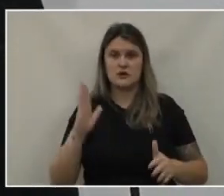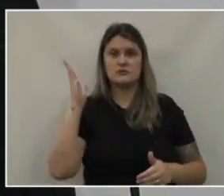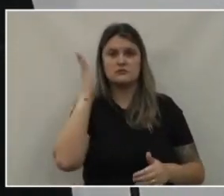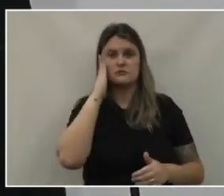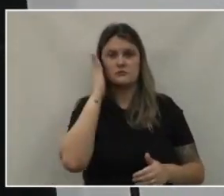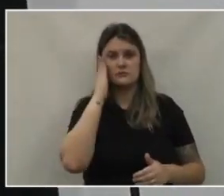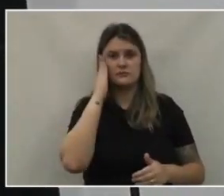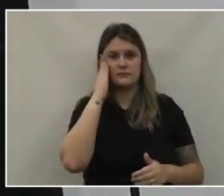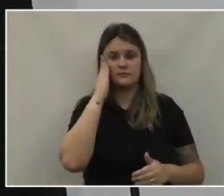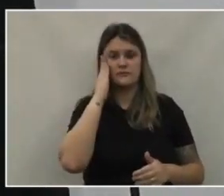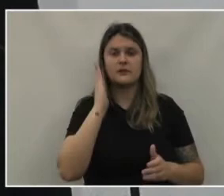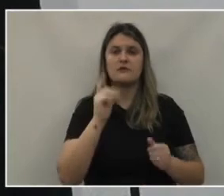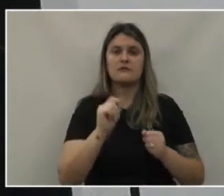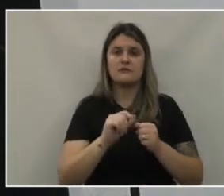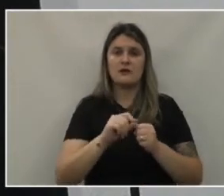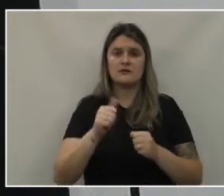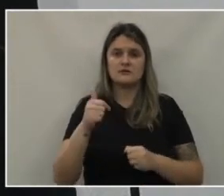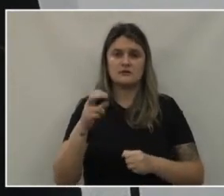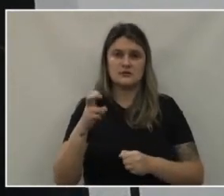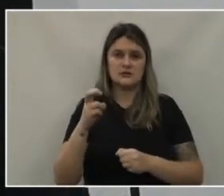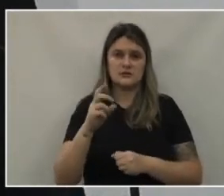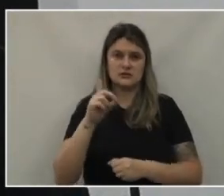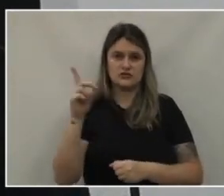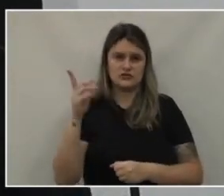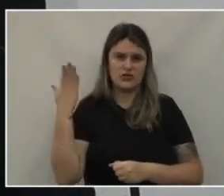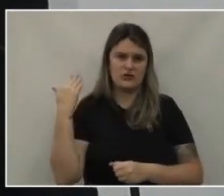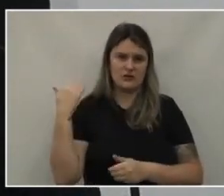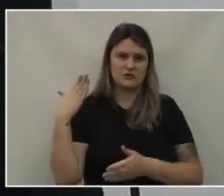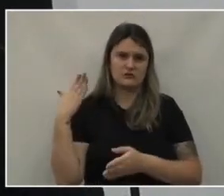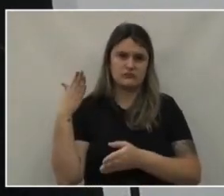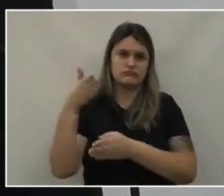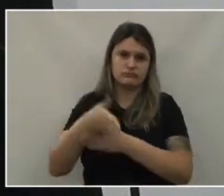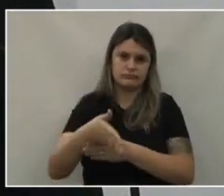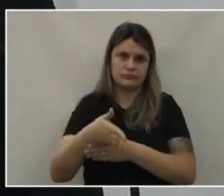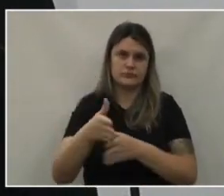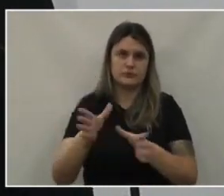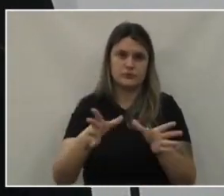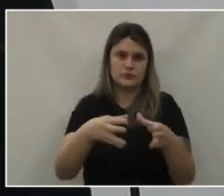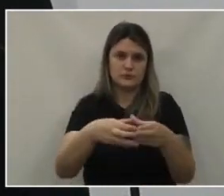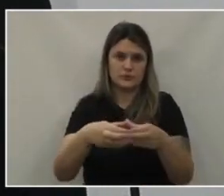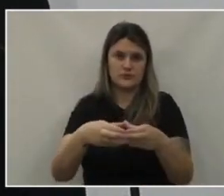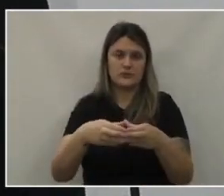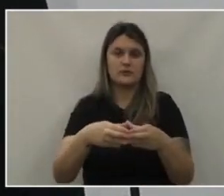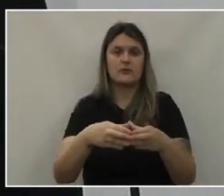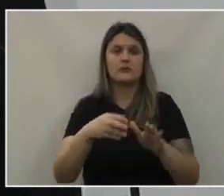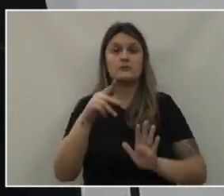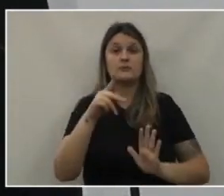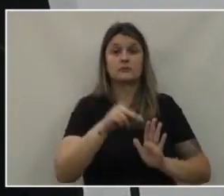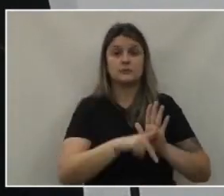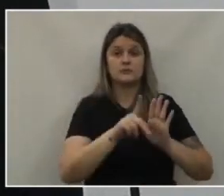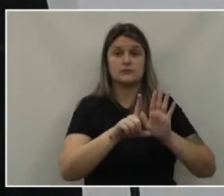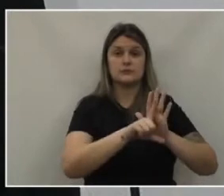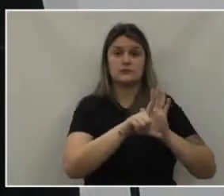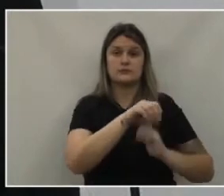sabendo, ele entrou faz 15 dias e agora está nas comissões. É a respeito do projeto de lei